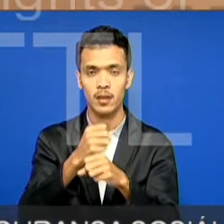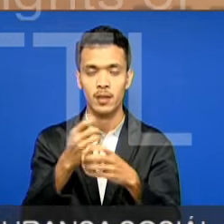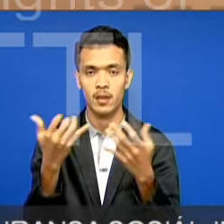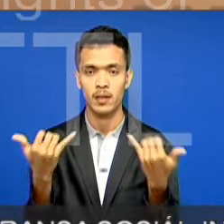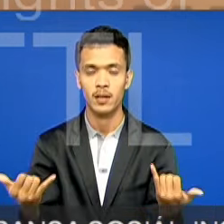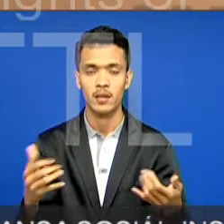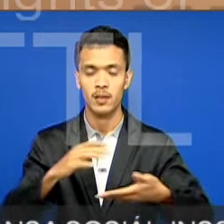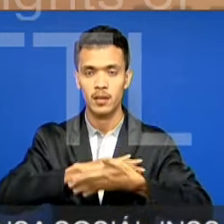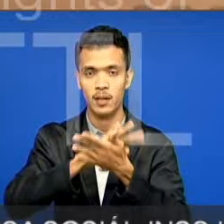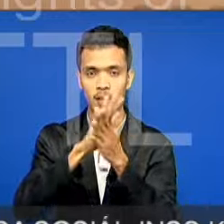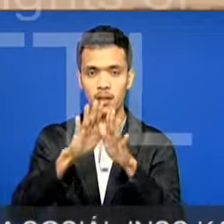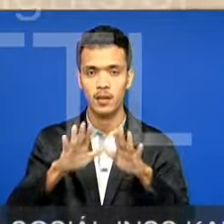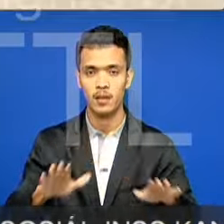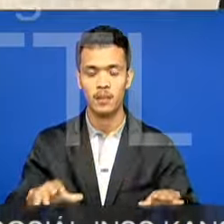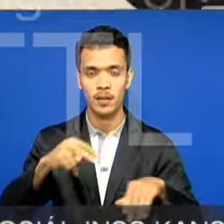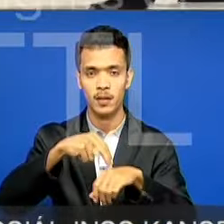nacional.